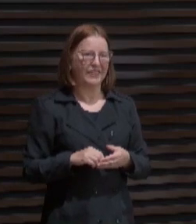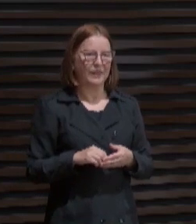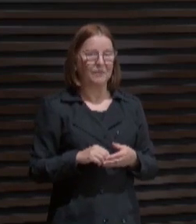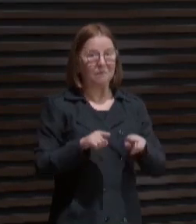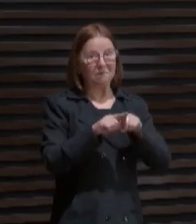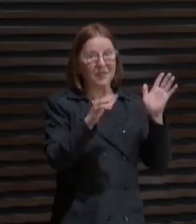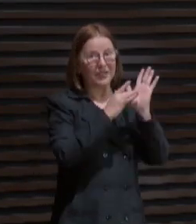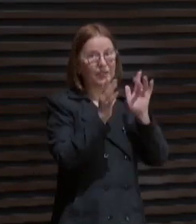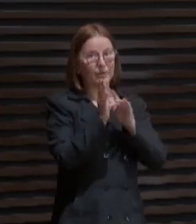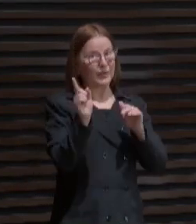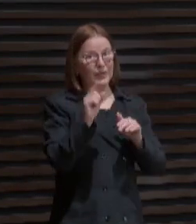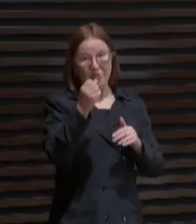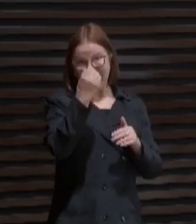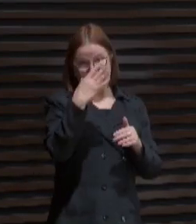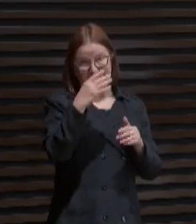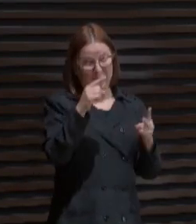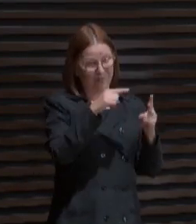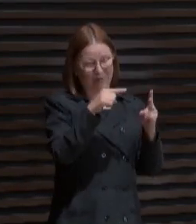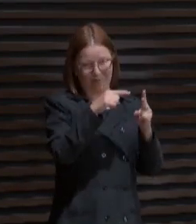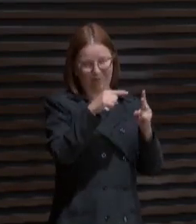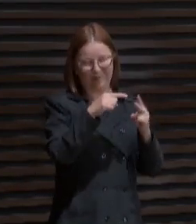revelado a eles. Porém,